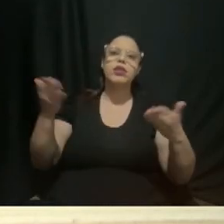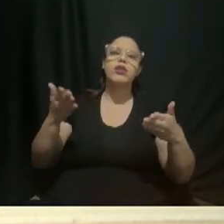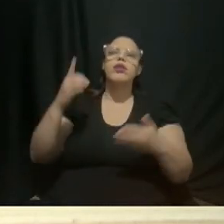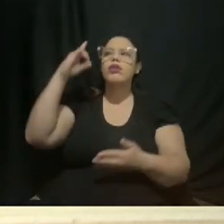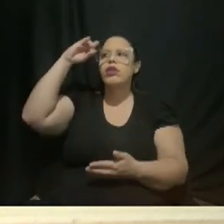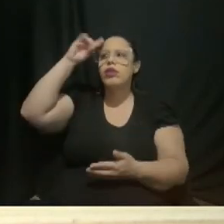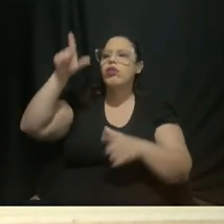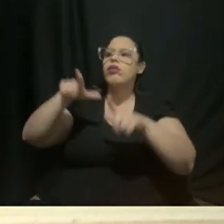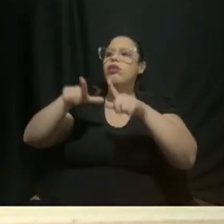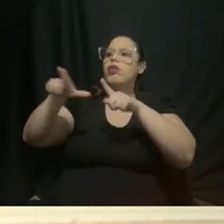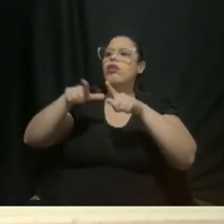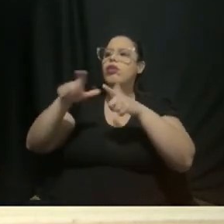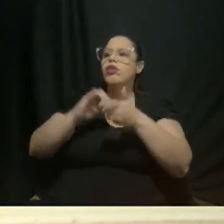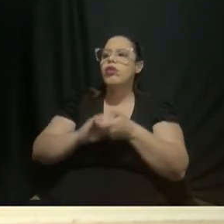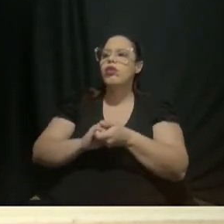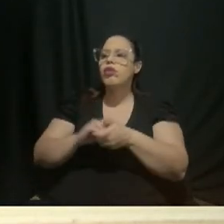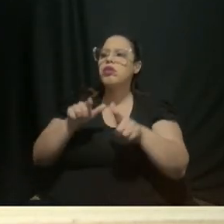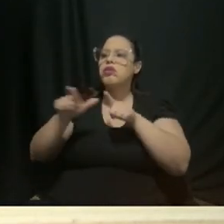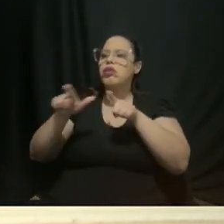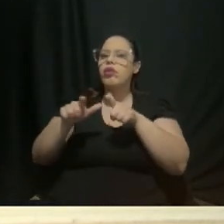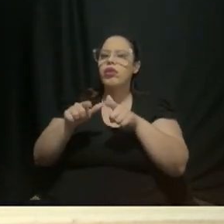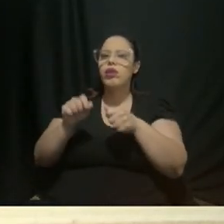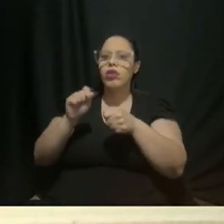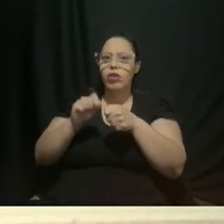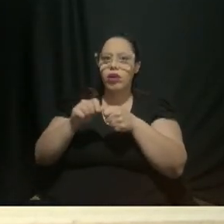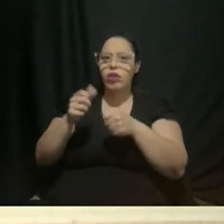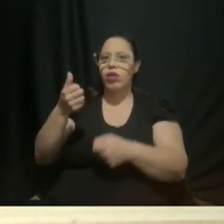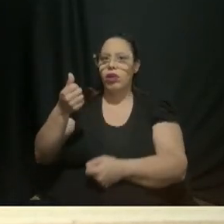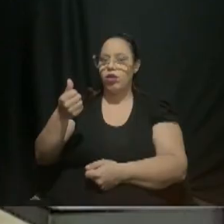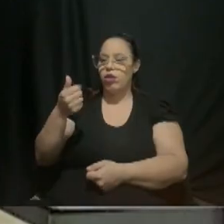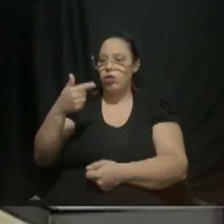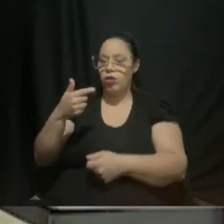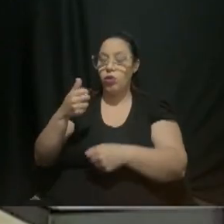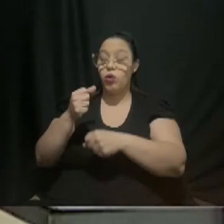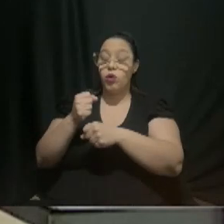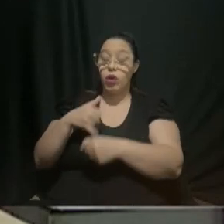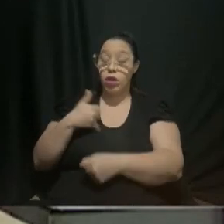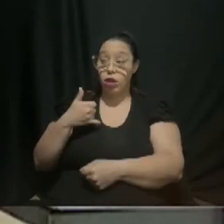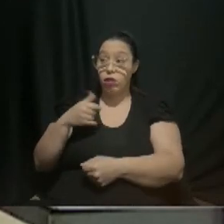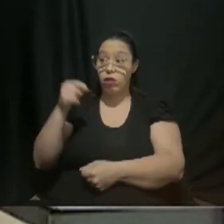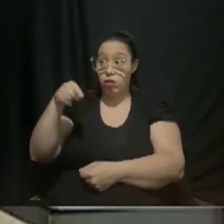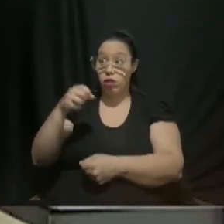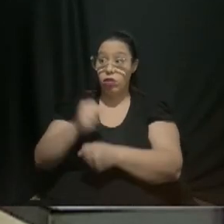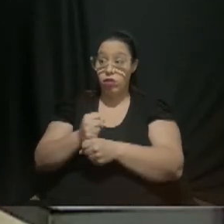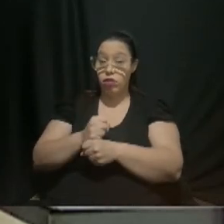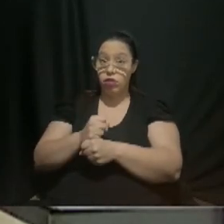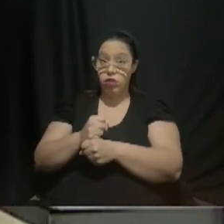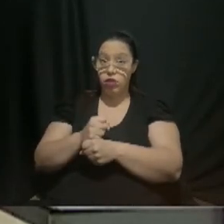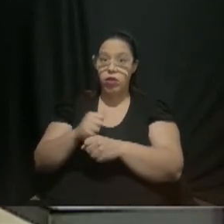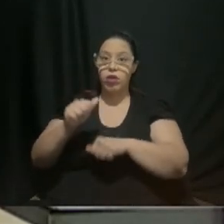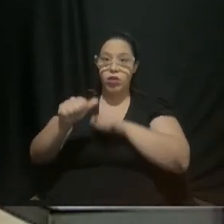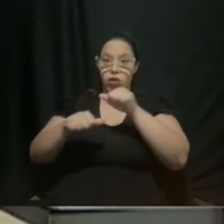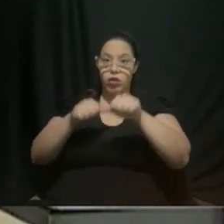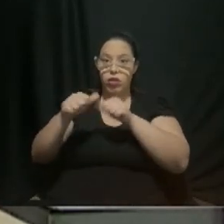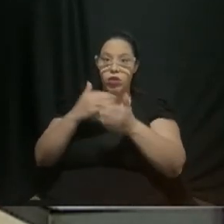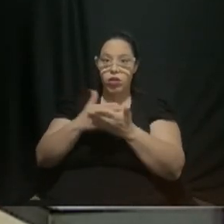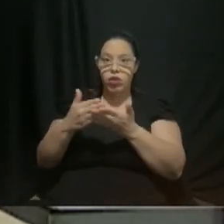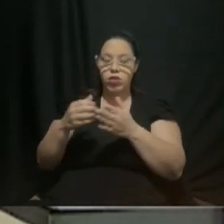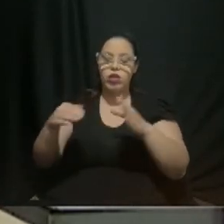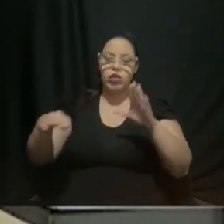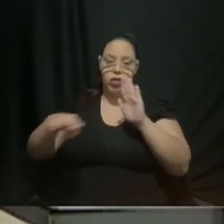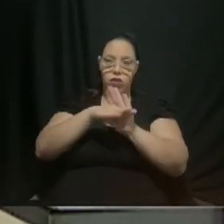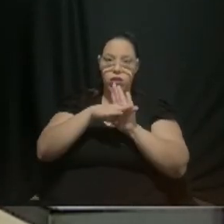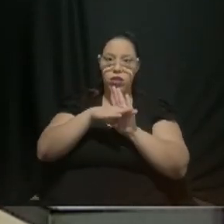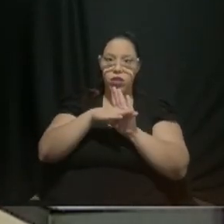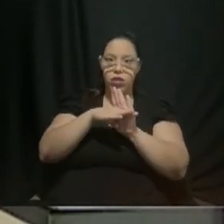que você trabalha? Aqui faz 12 anos que você trabalha nessa empresa. Isso. Agora eu já mudei, né? Que eu comecei de ajudante, né? Aí fui para meio